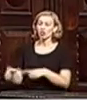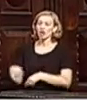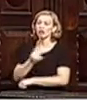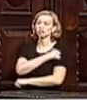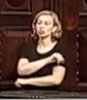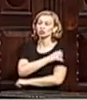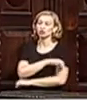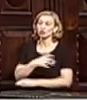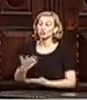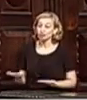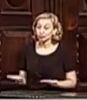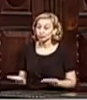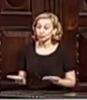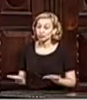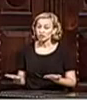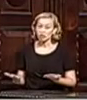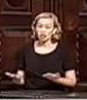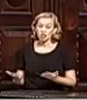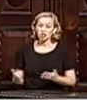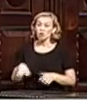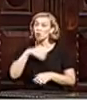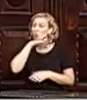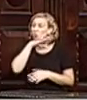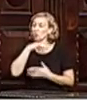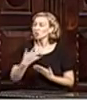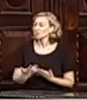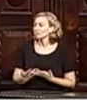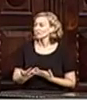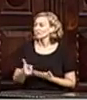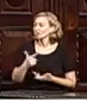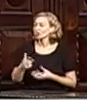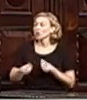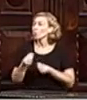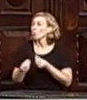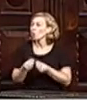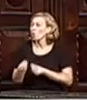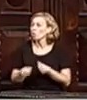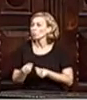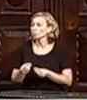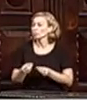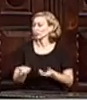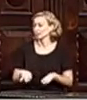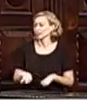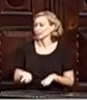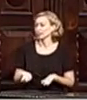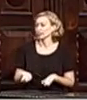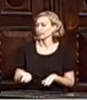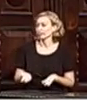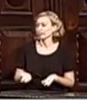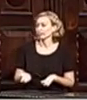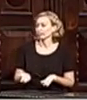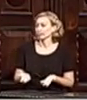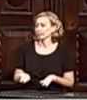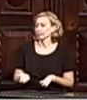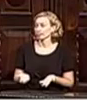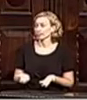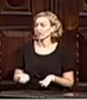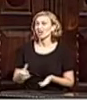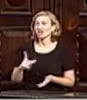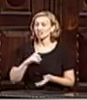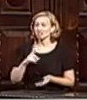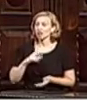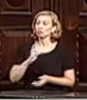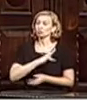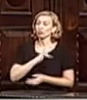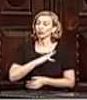na região metropolitana e também no interior do estado. Nós temos corporações desmotivadas,